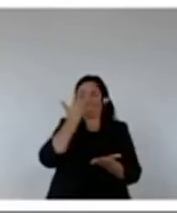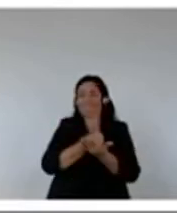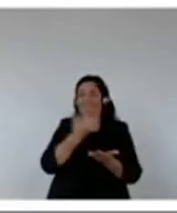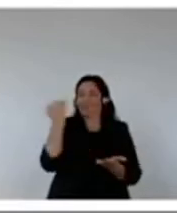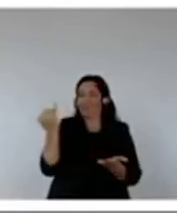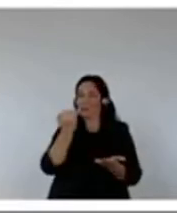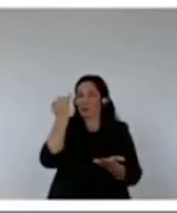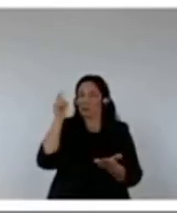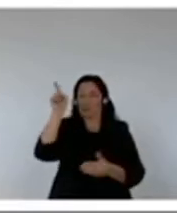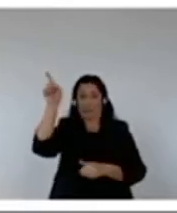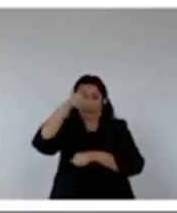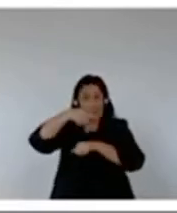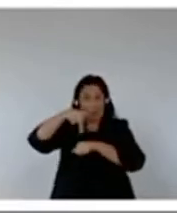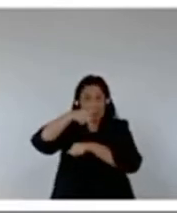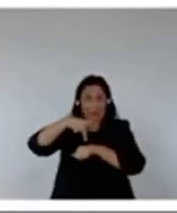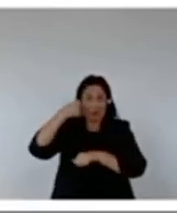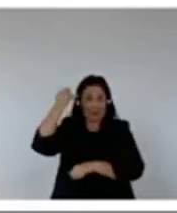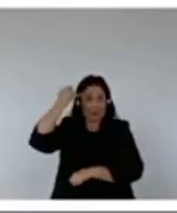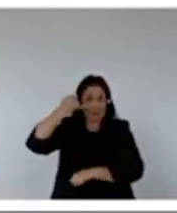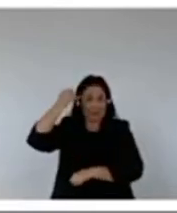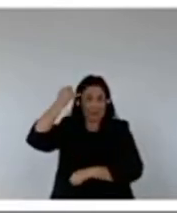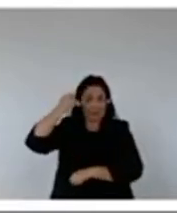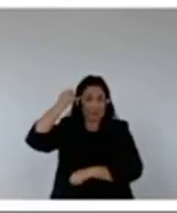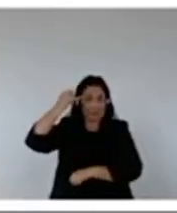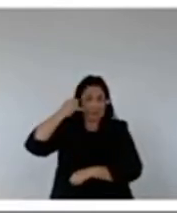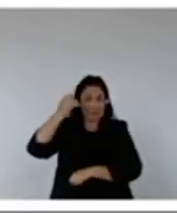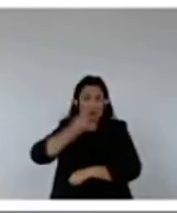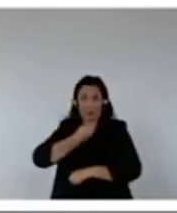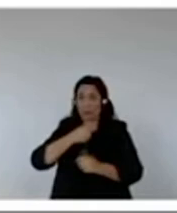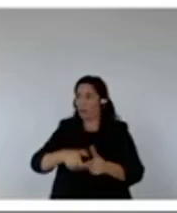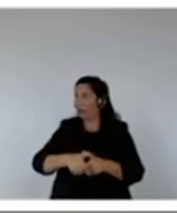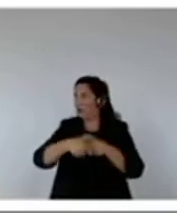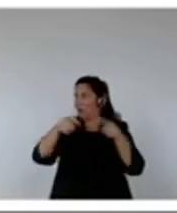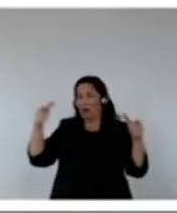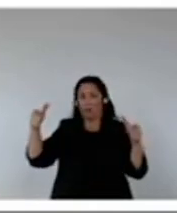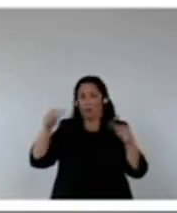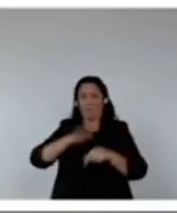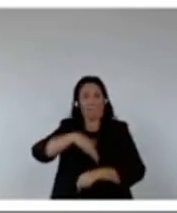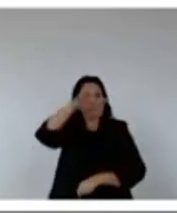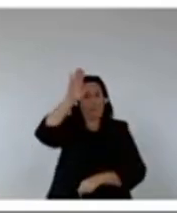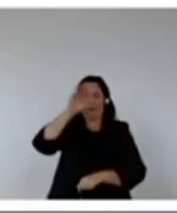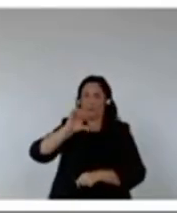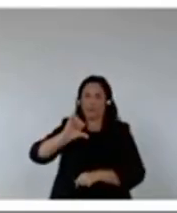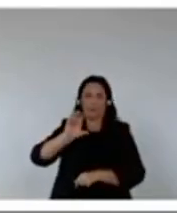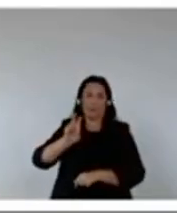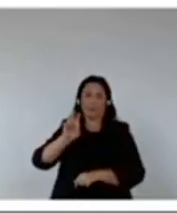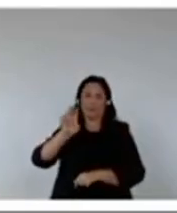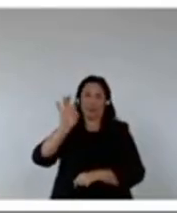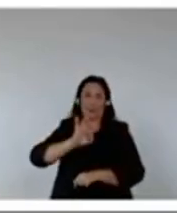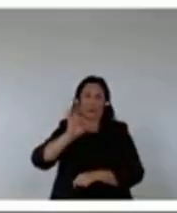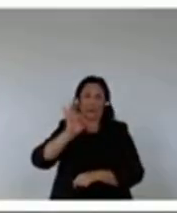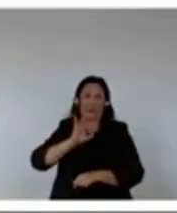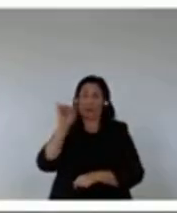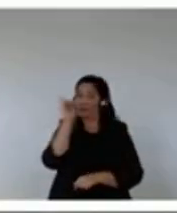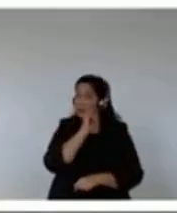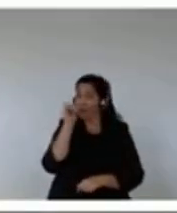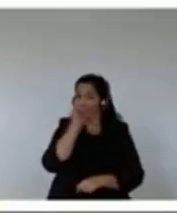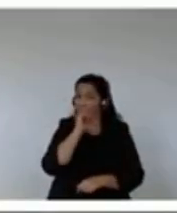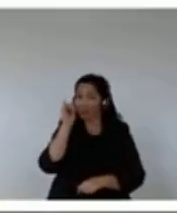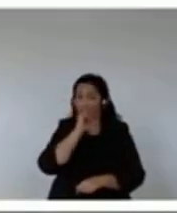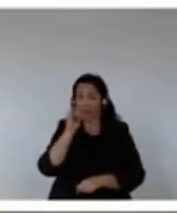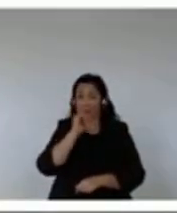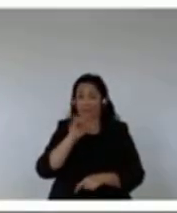Espanha, que a proporção de idosos é maior, isso chegou a mais de 95%. A mesma coisa na Itália. Então, vocês